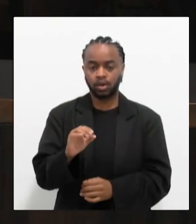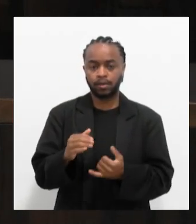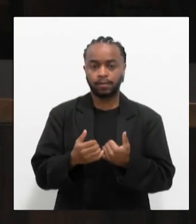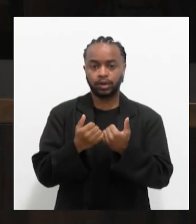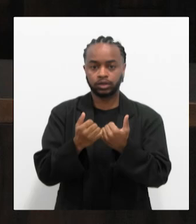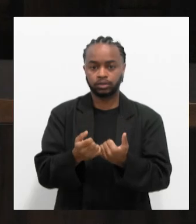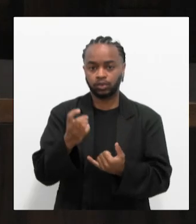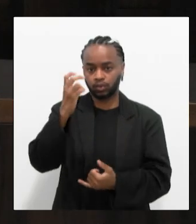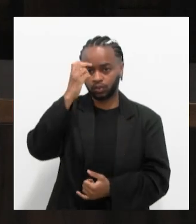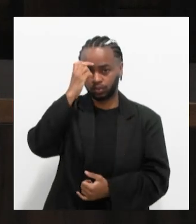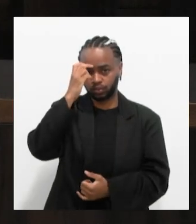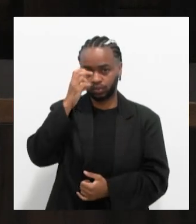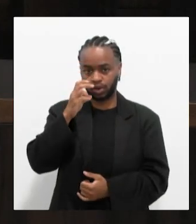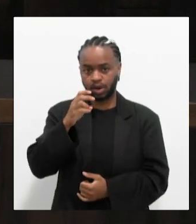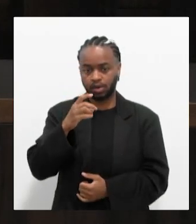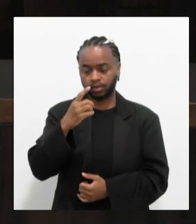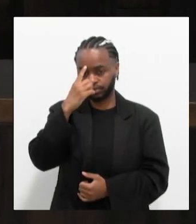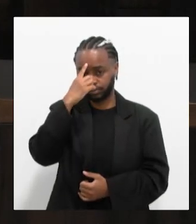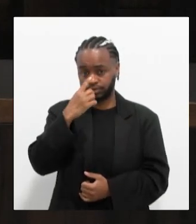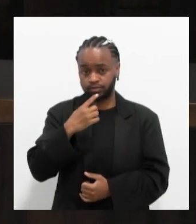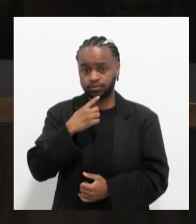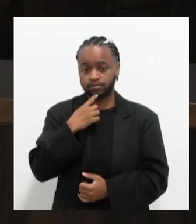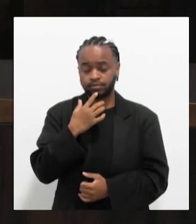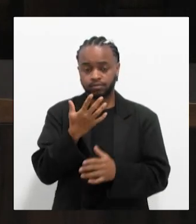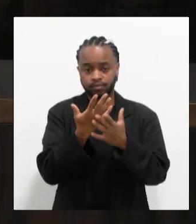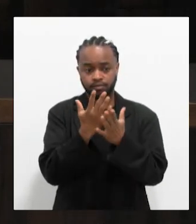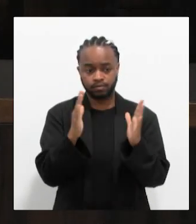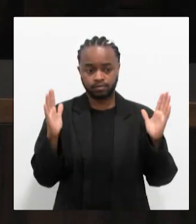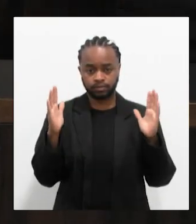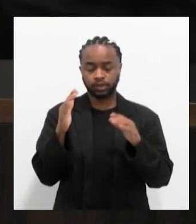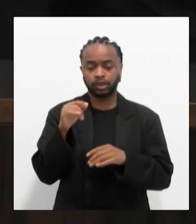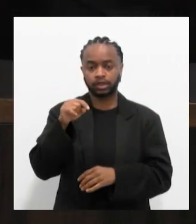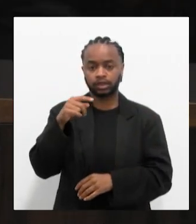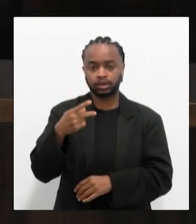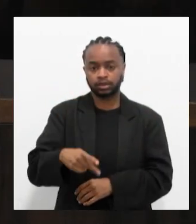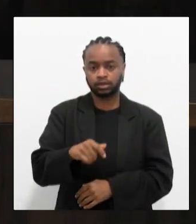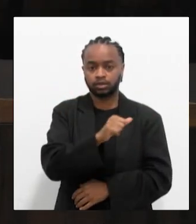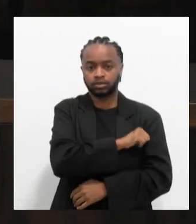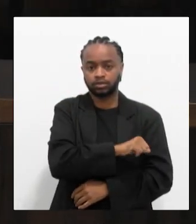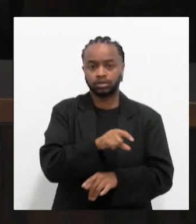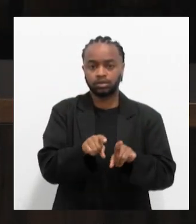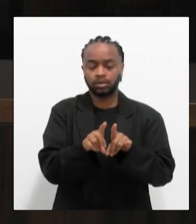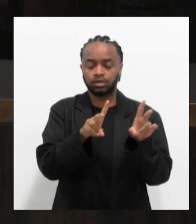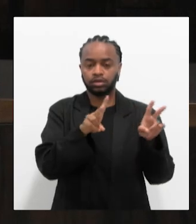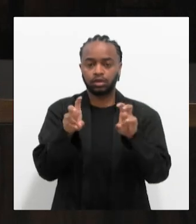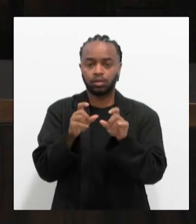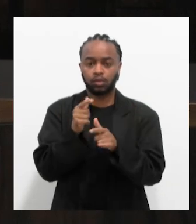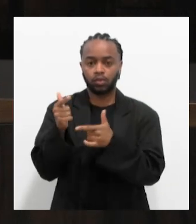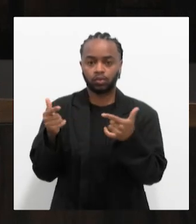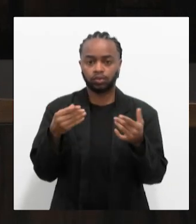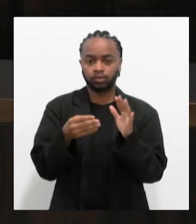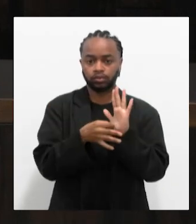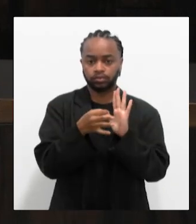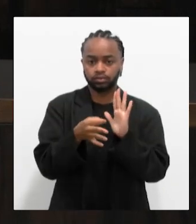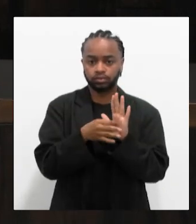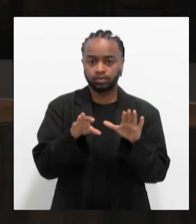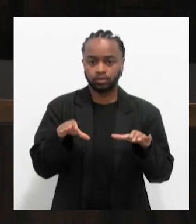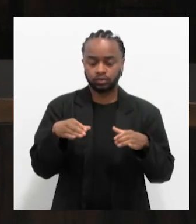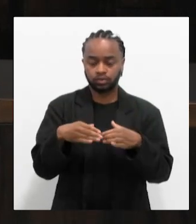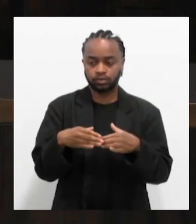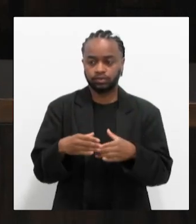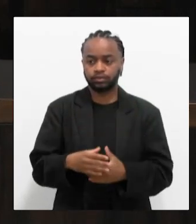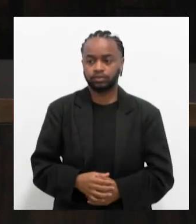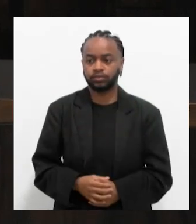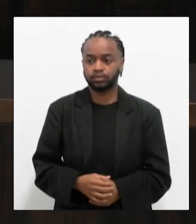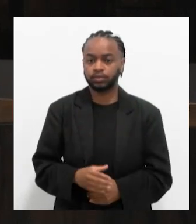patrimônio cultural, paisagístico de natureza imaterial do Estado do Rio de Janeiro e da outras providências. Pareceres das comissões